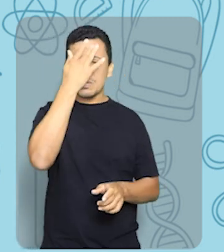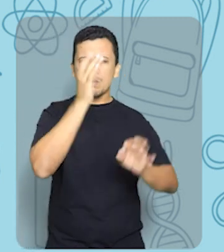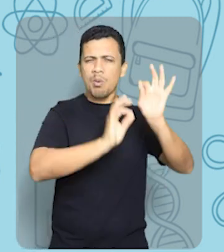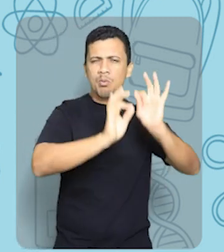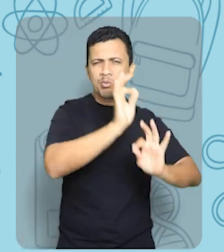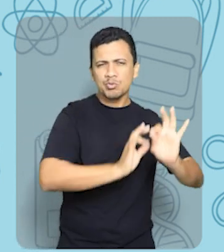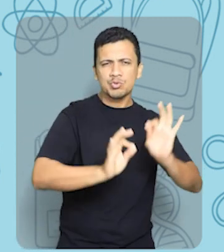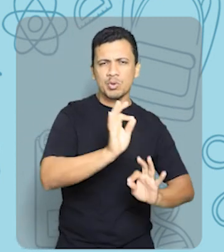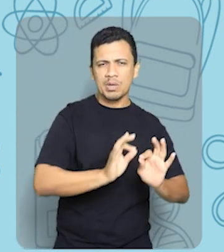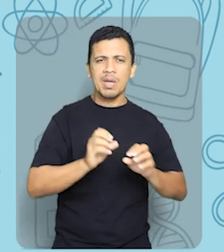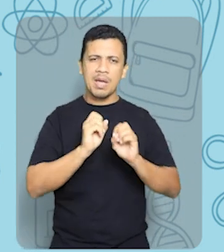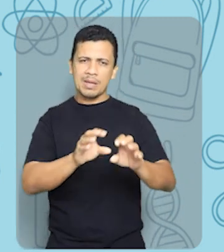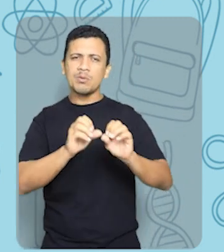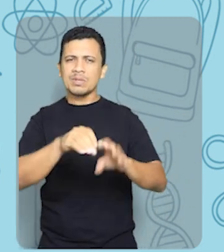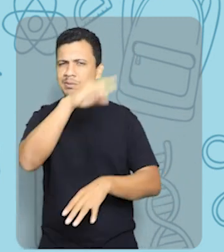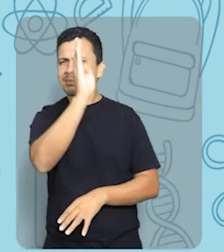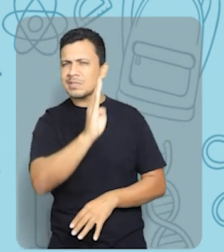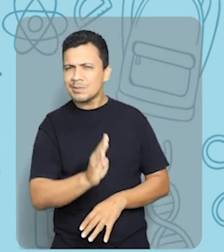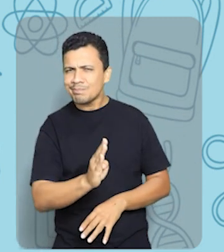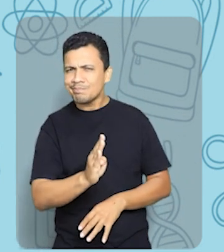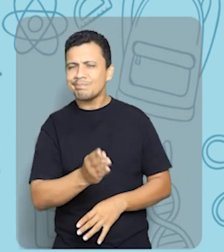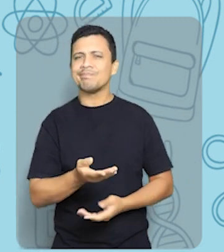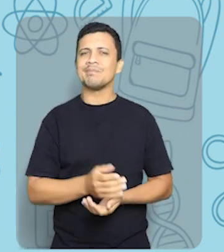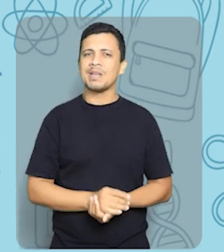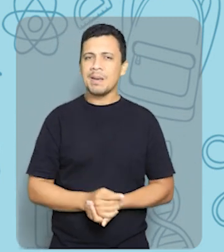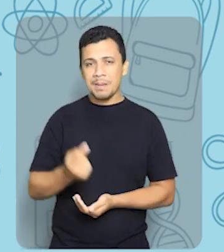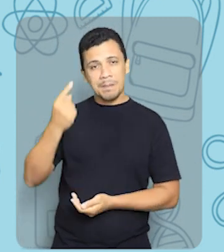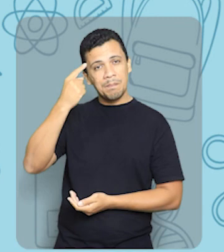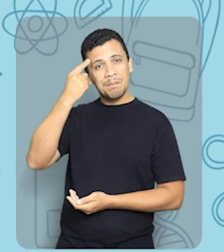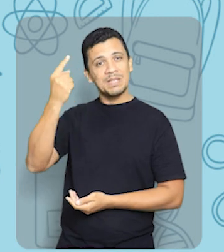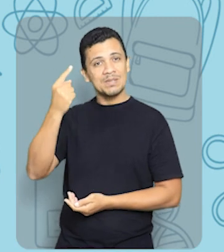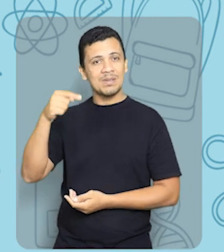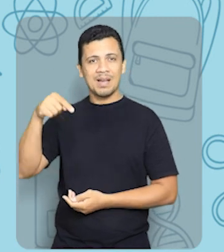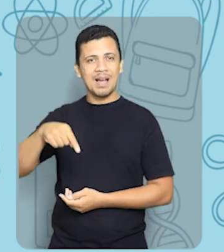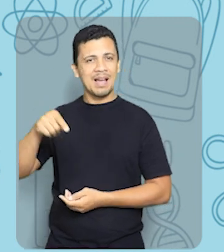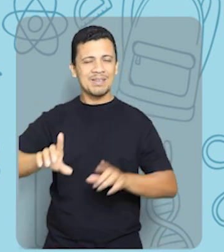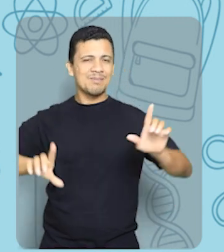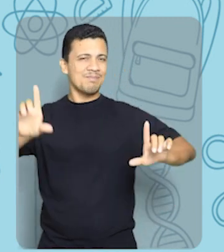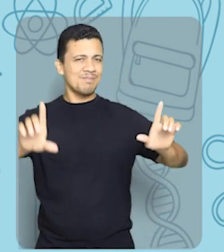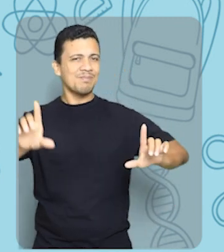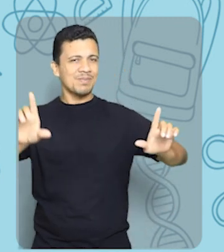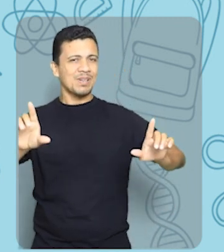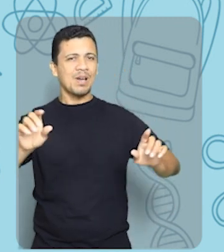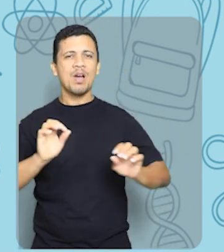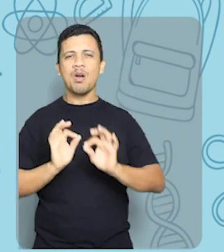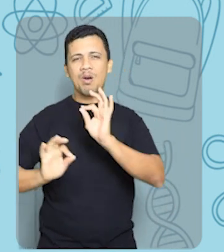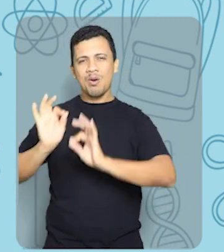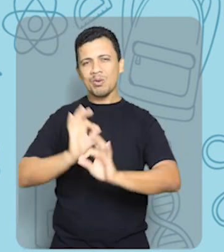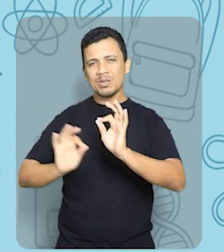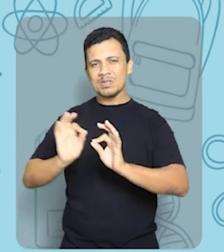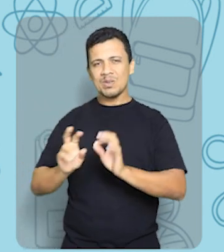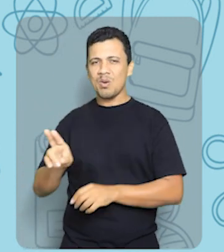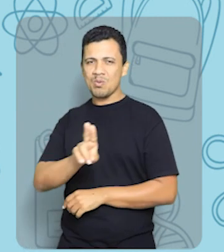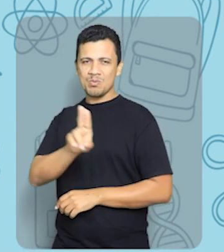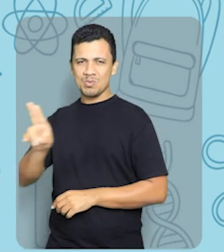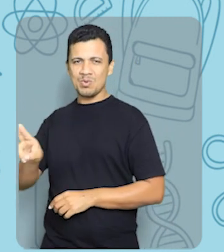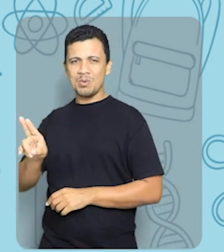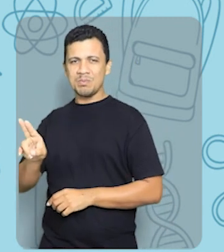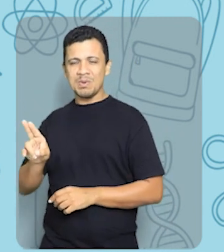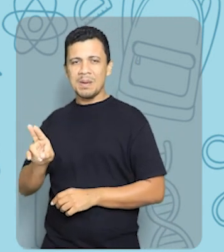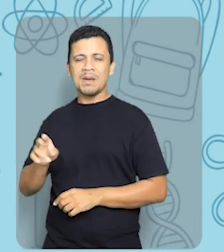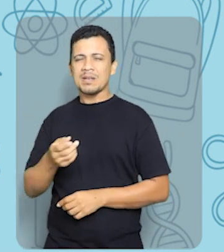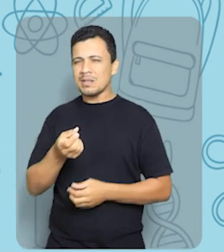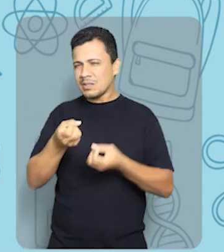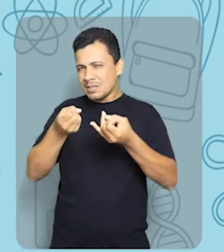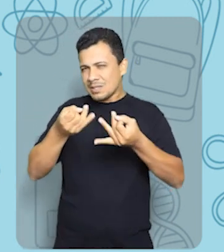e constroem a educação brasileira? Pensando nisso, nosso programa reuniu alguns nomes para falar um pouquinho